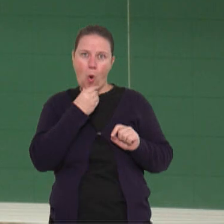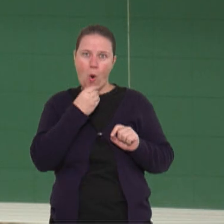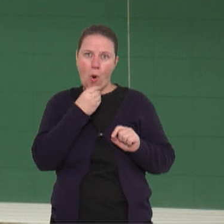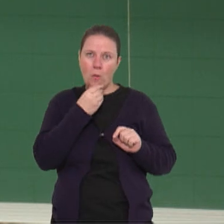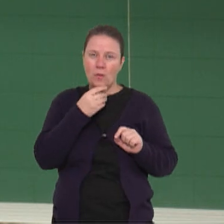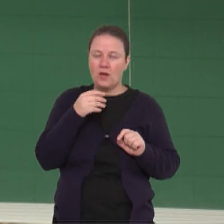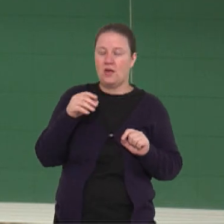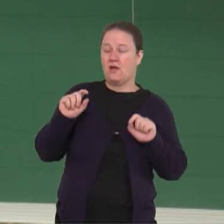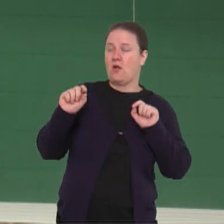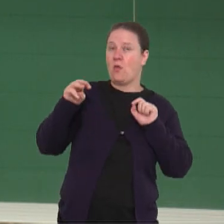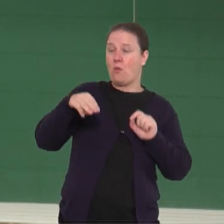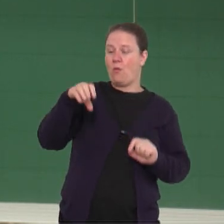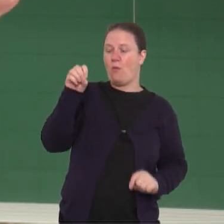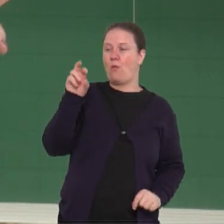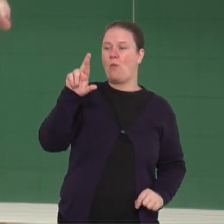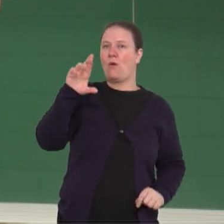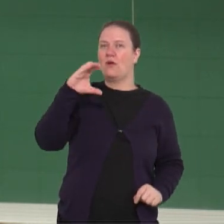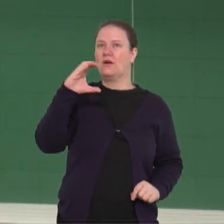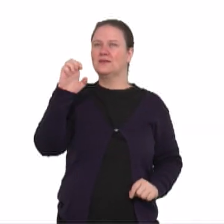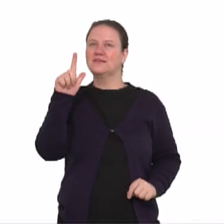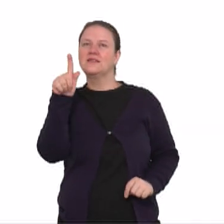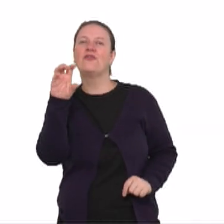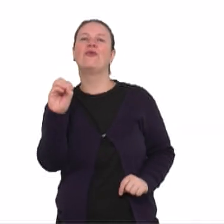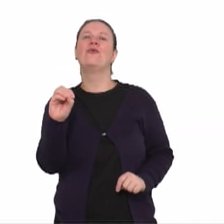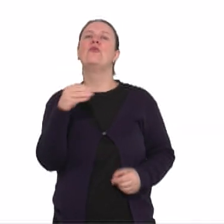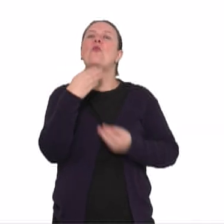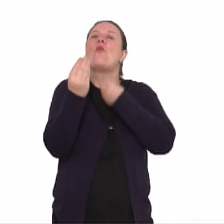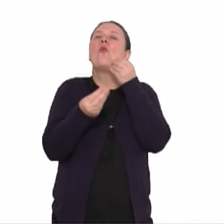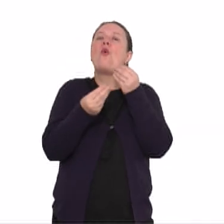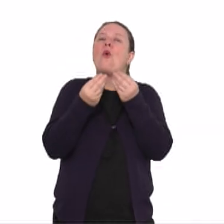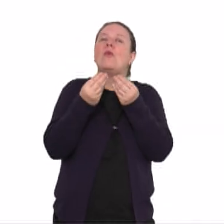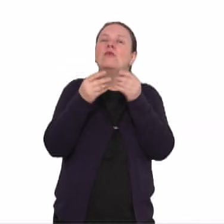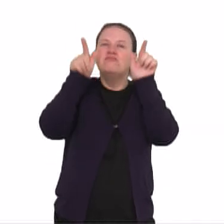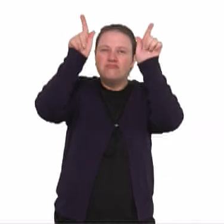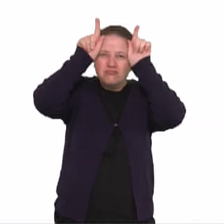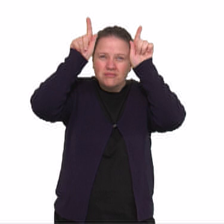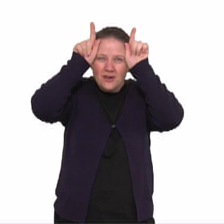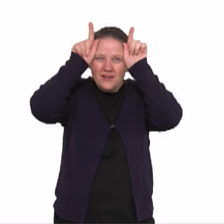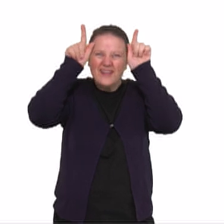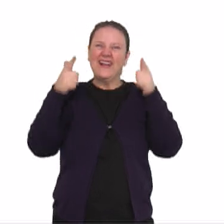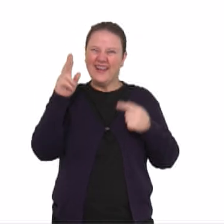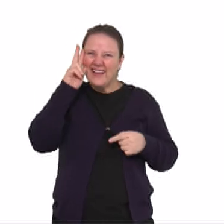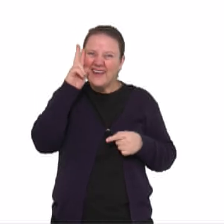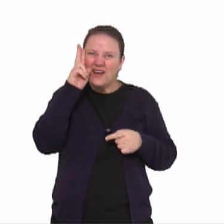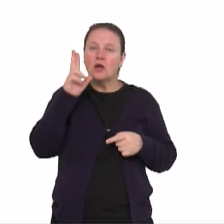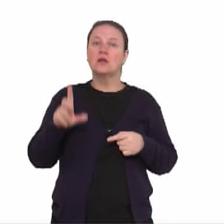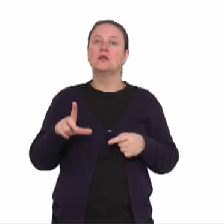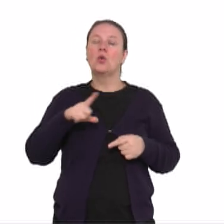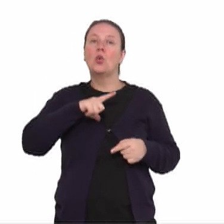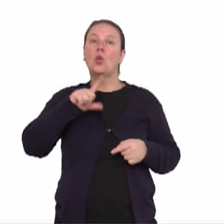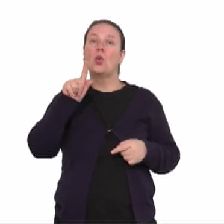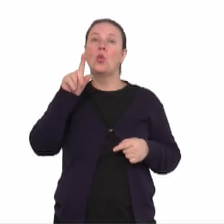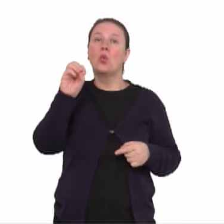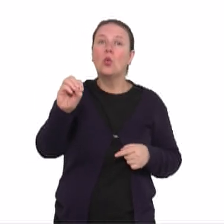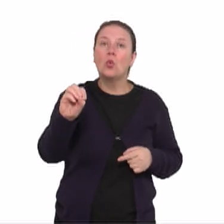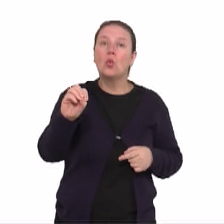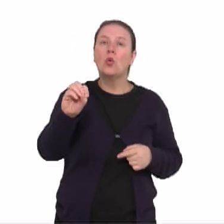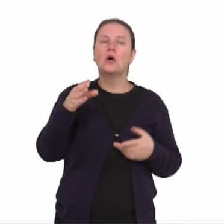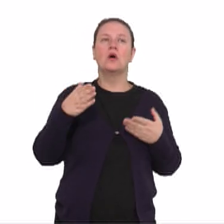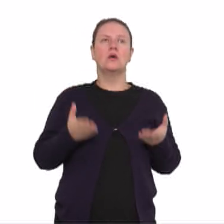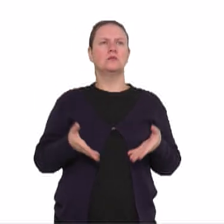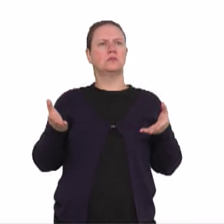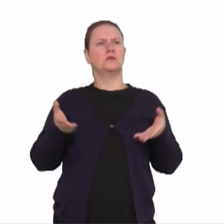homem morcego, não seria Batman? Então, o que aconteceu com o irmão? A bat an hour ago, 1 hora